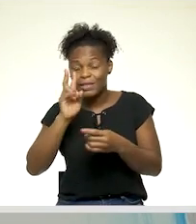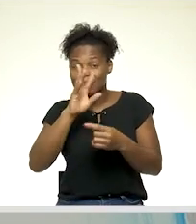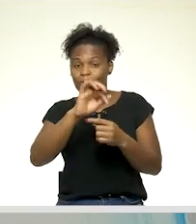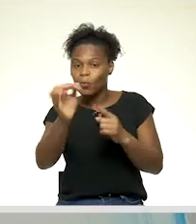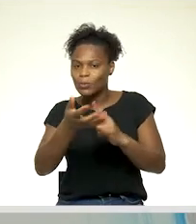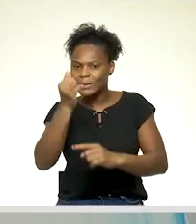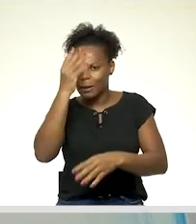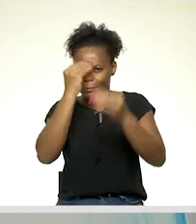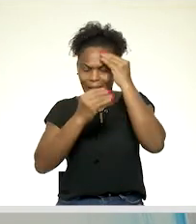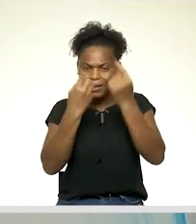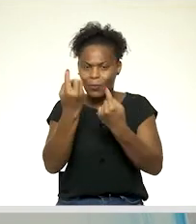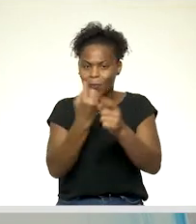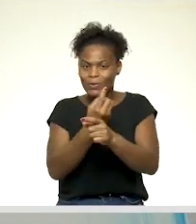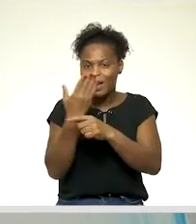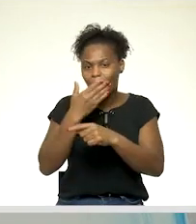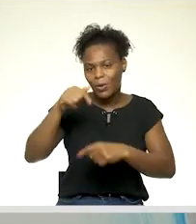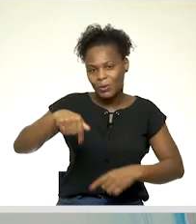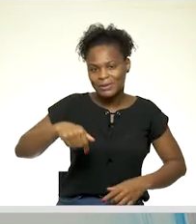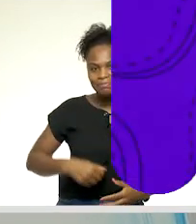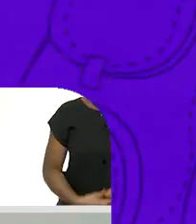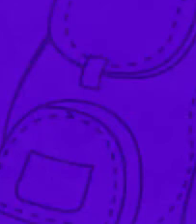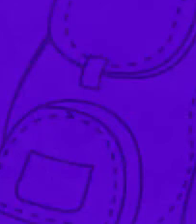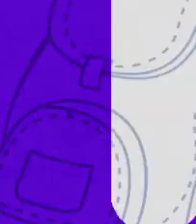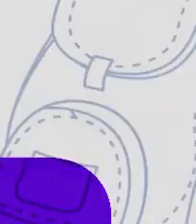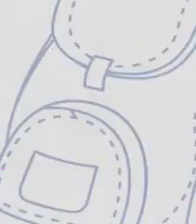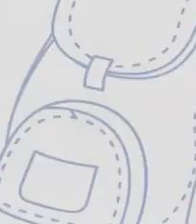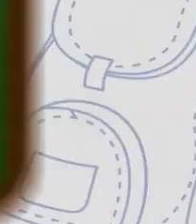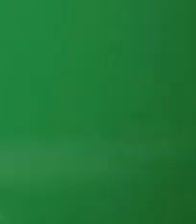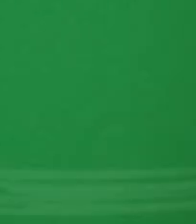aprender alguma coisa da aula de hoje.